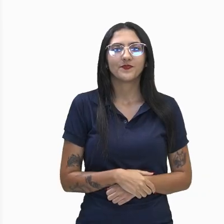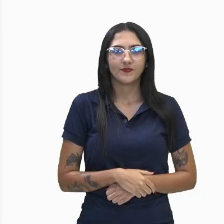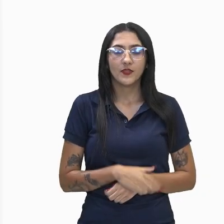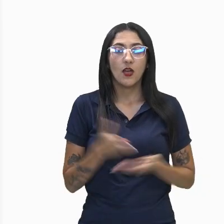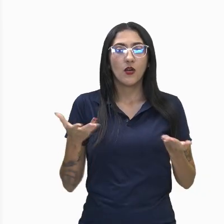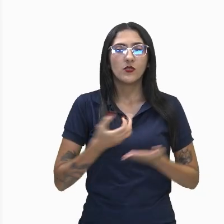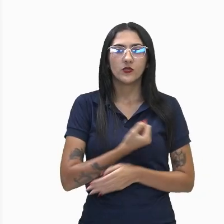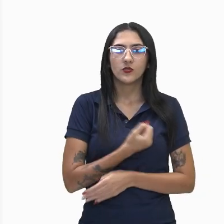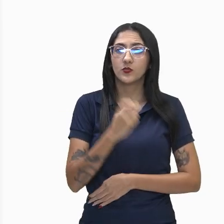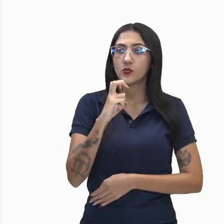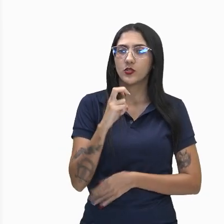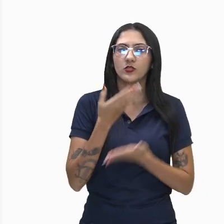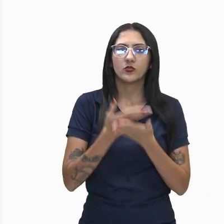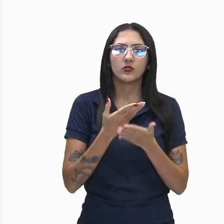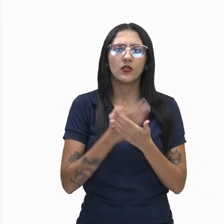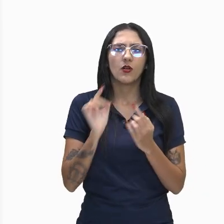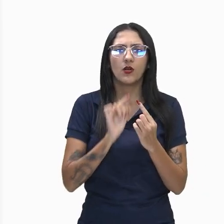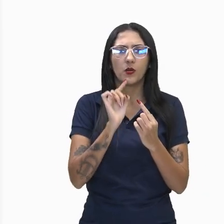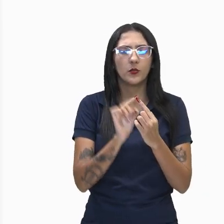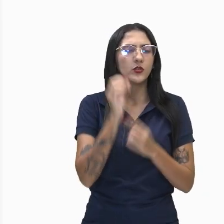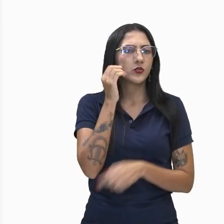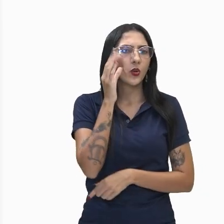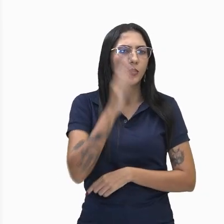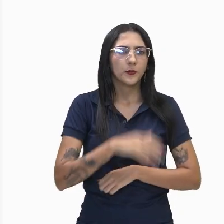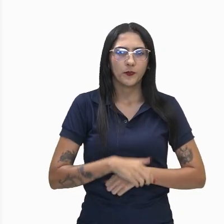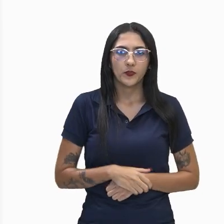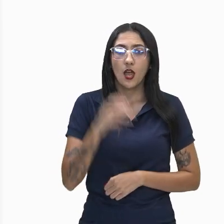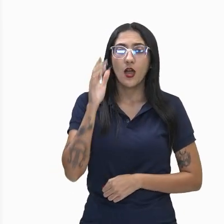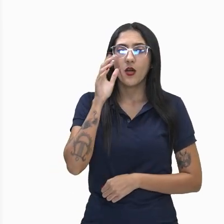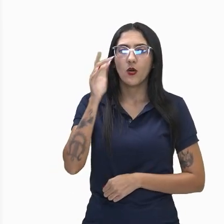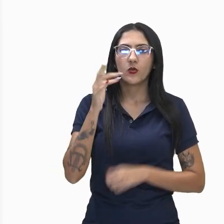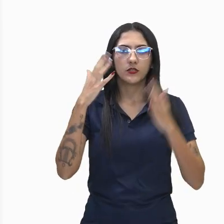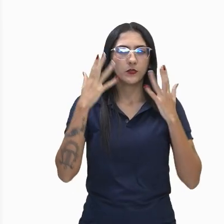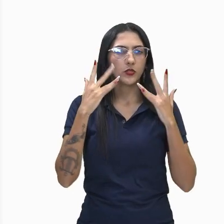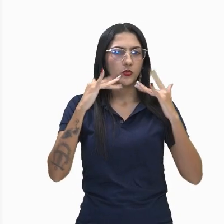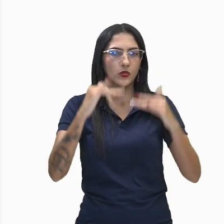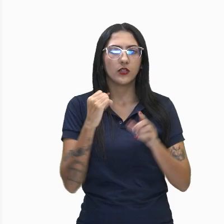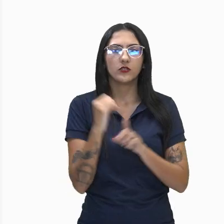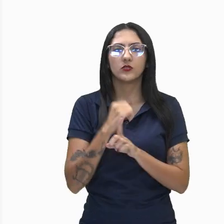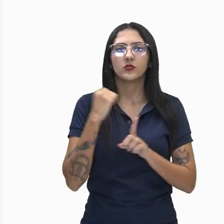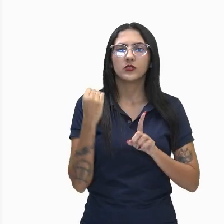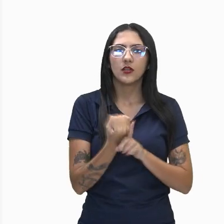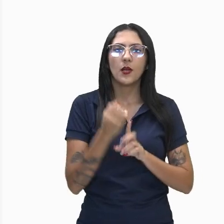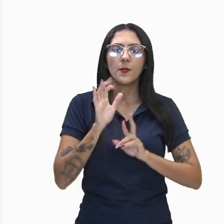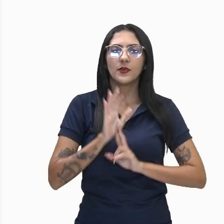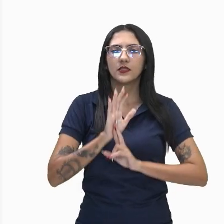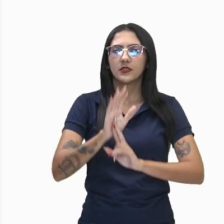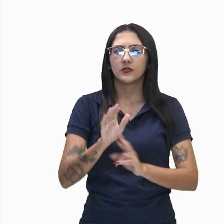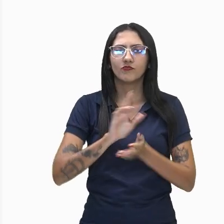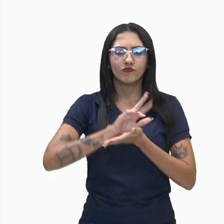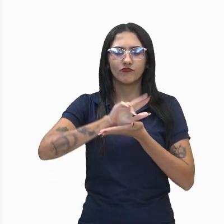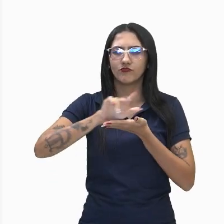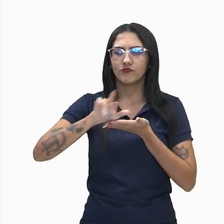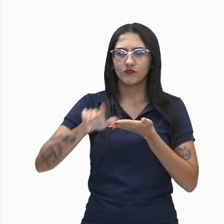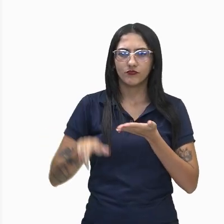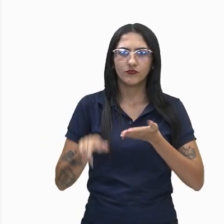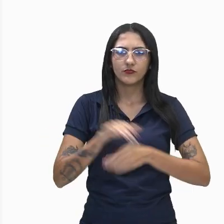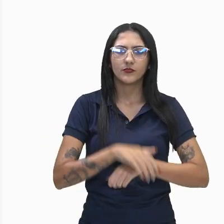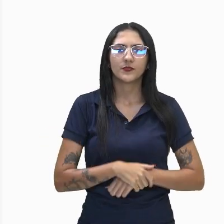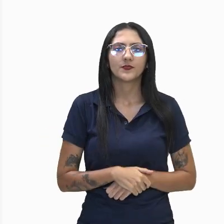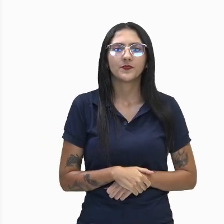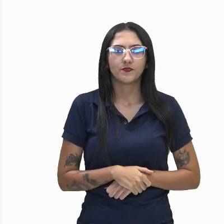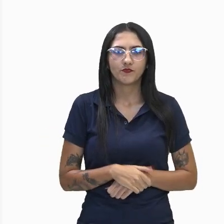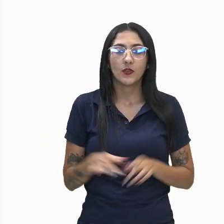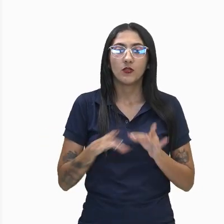aula de número 5, com o objeto de conhecimento, fenômenos naturais e sociais representados de diferentes